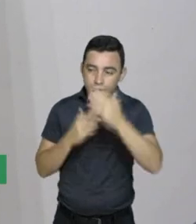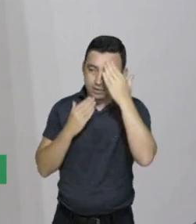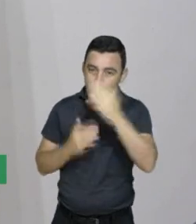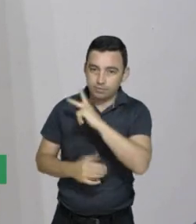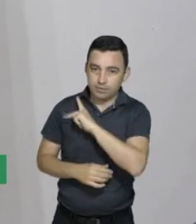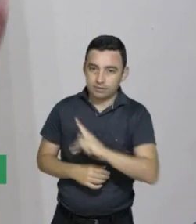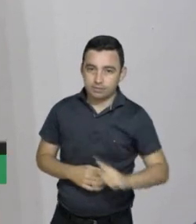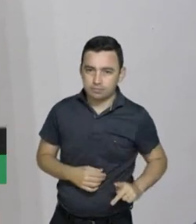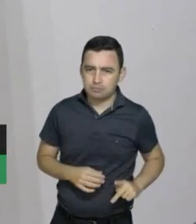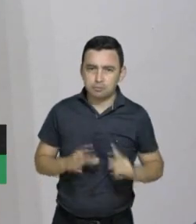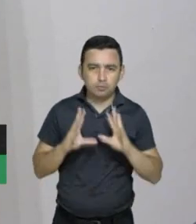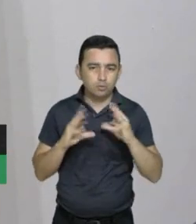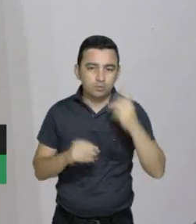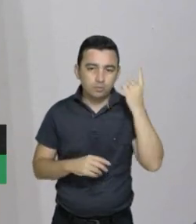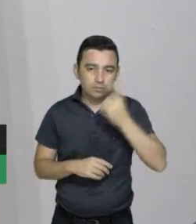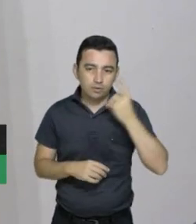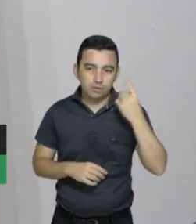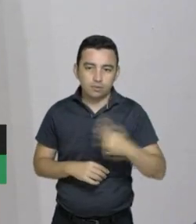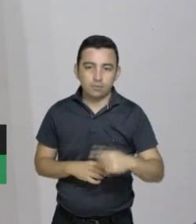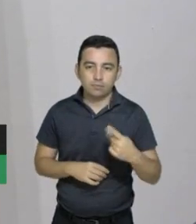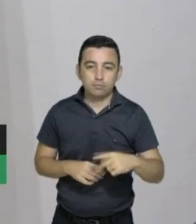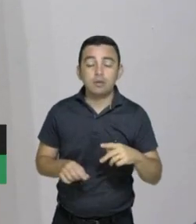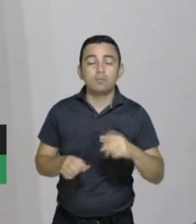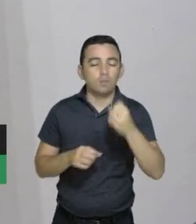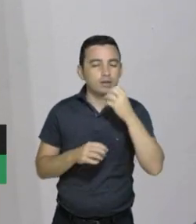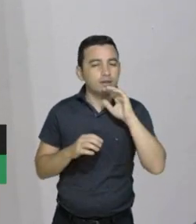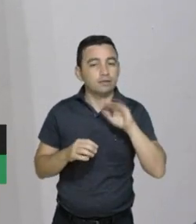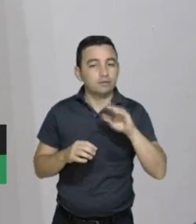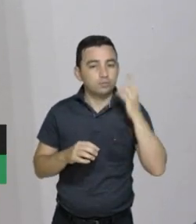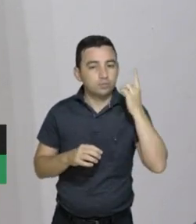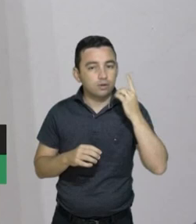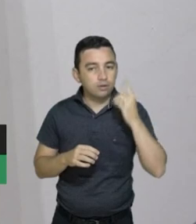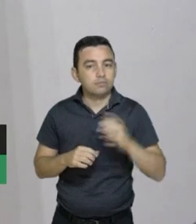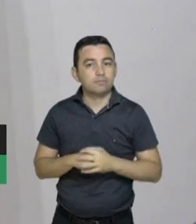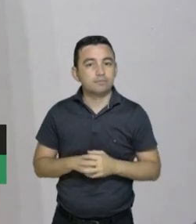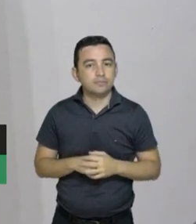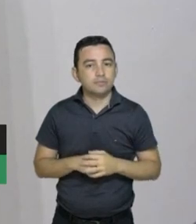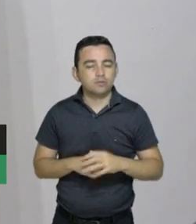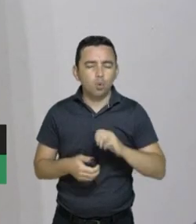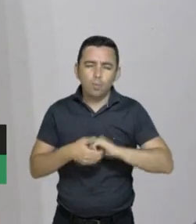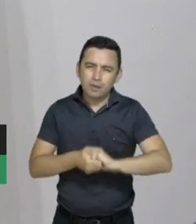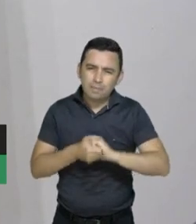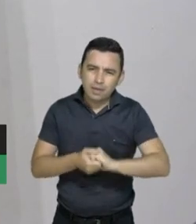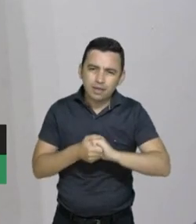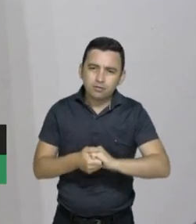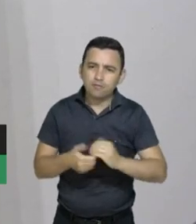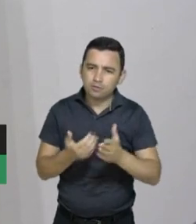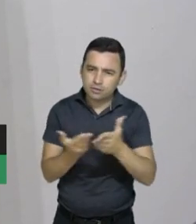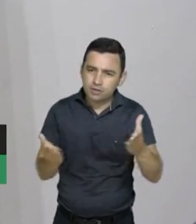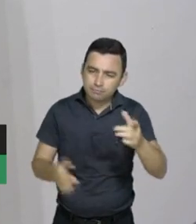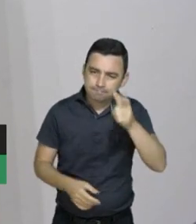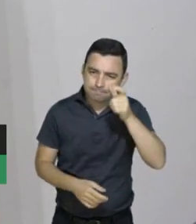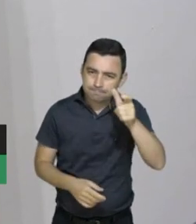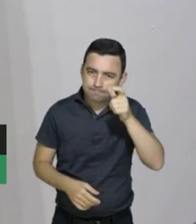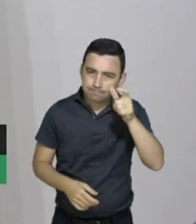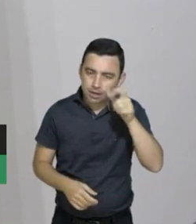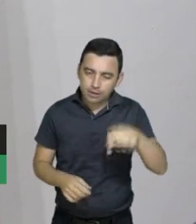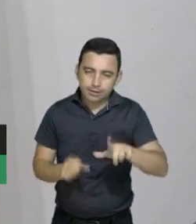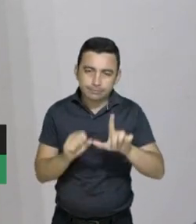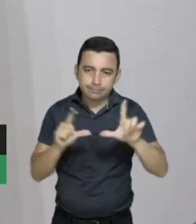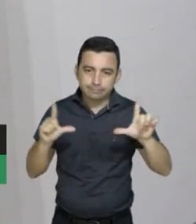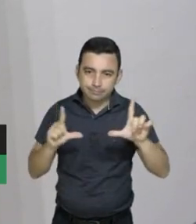demais mesmo dessa mesa Boa tarde deputados meus cumprimento a todos que nos acompanham nos assiste nesse momento